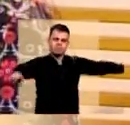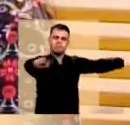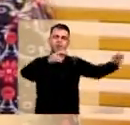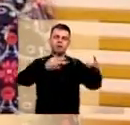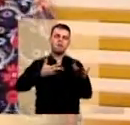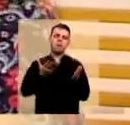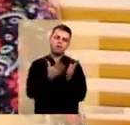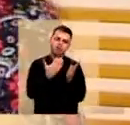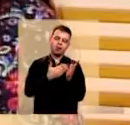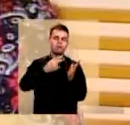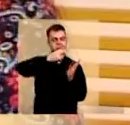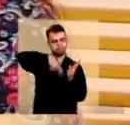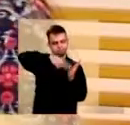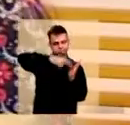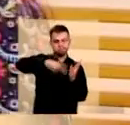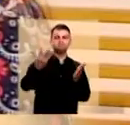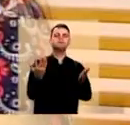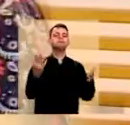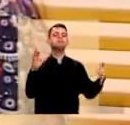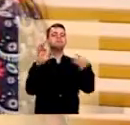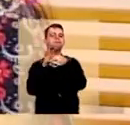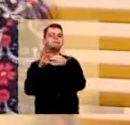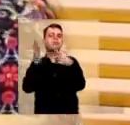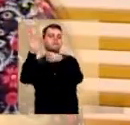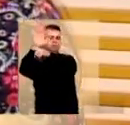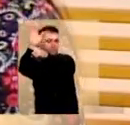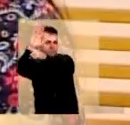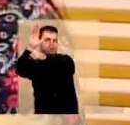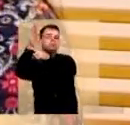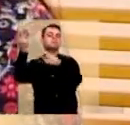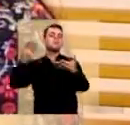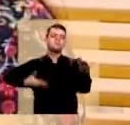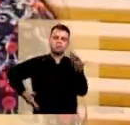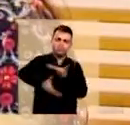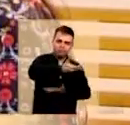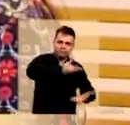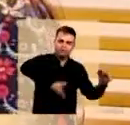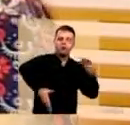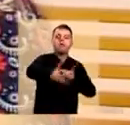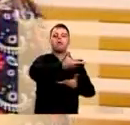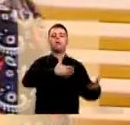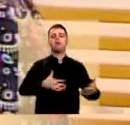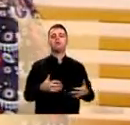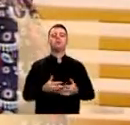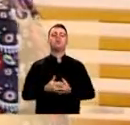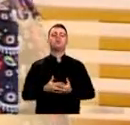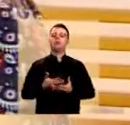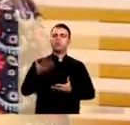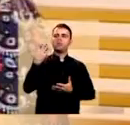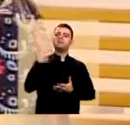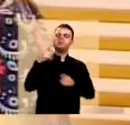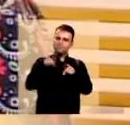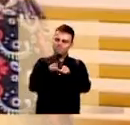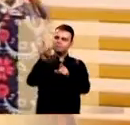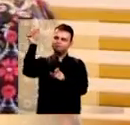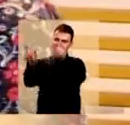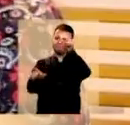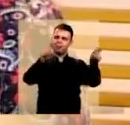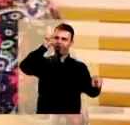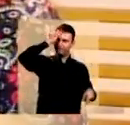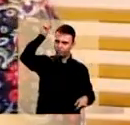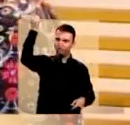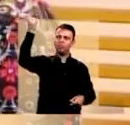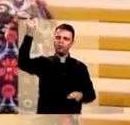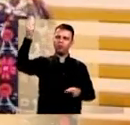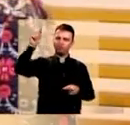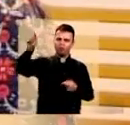leitura. Às vezes, a gente faz uma ponte com um filme, que também, né, do livro. A gente já levou vários autores também